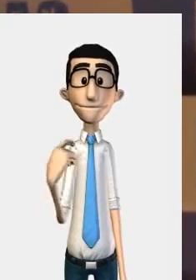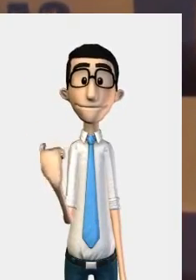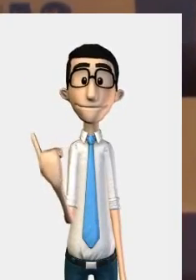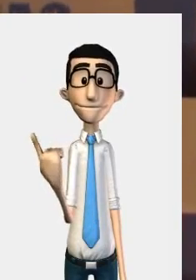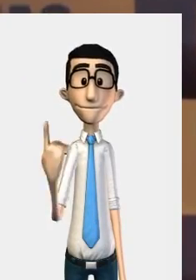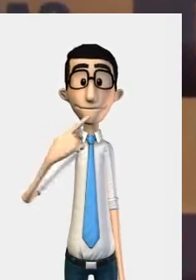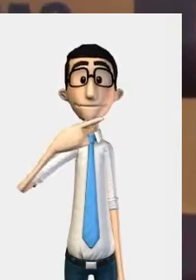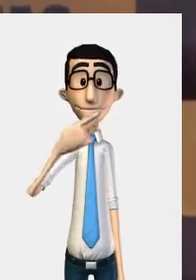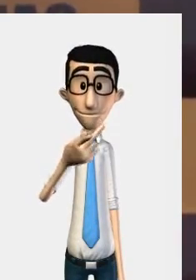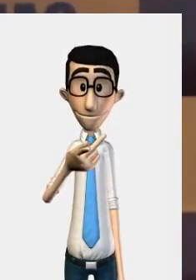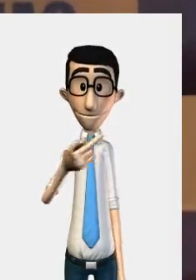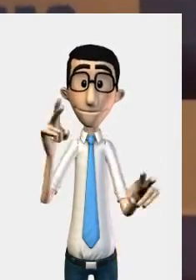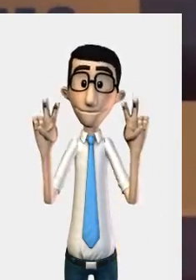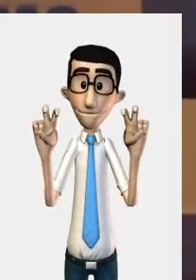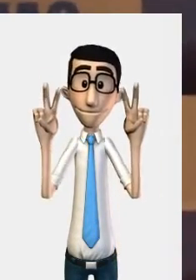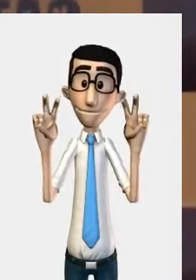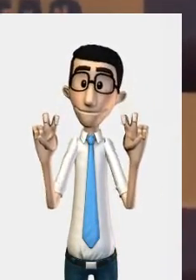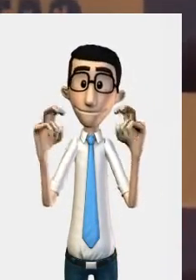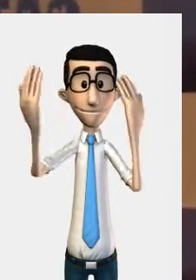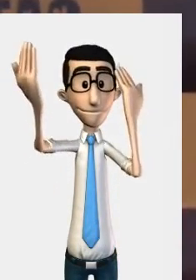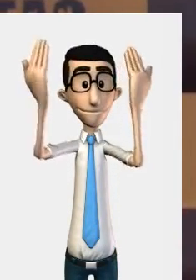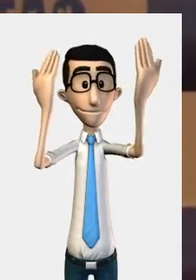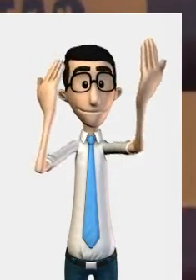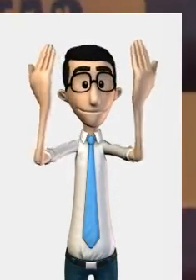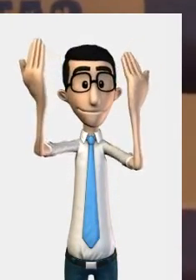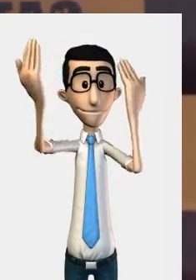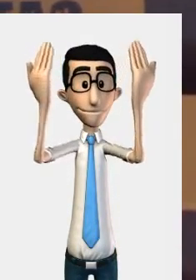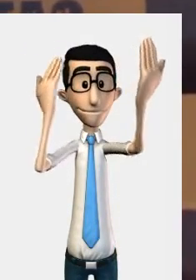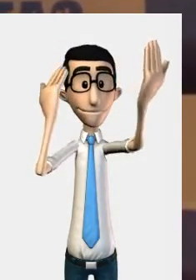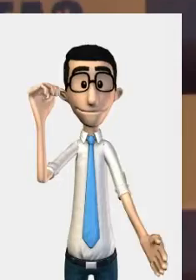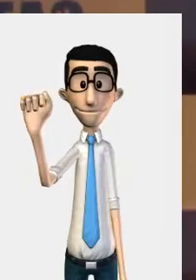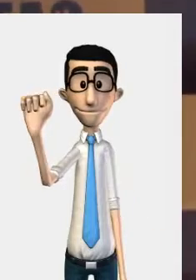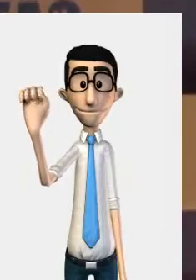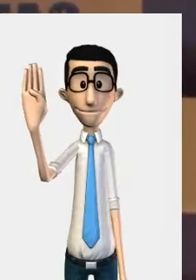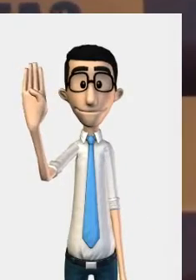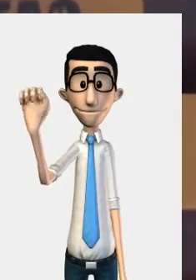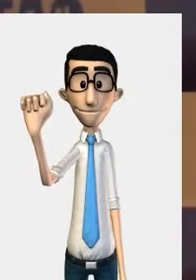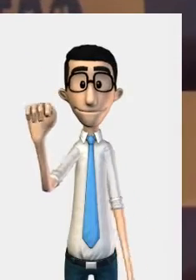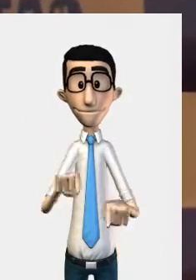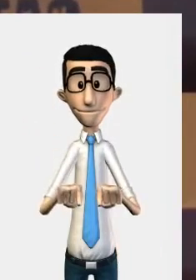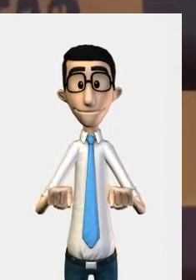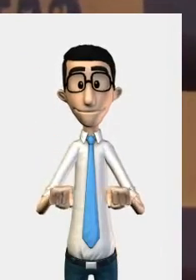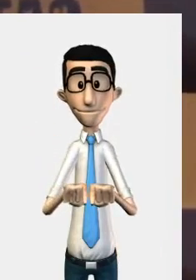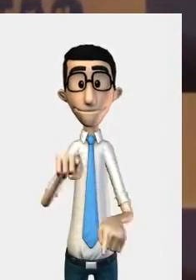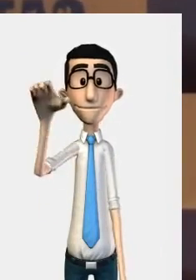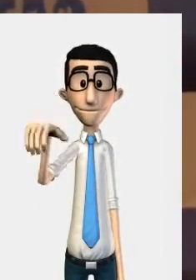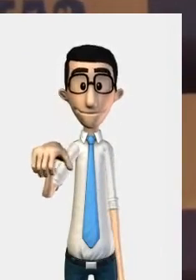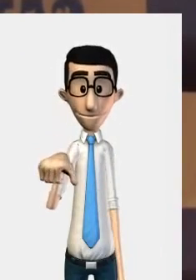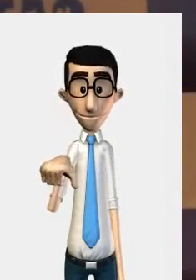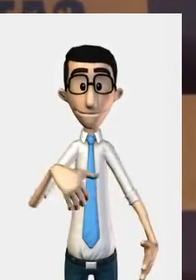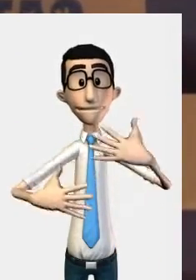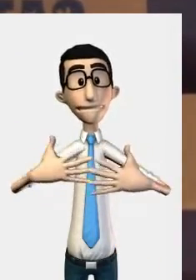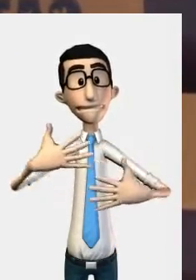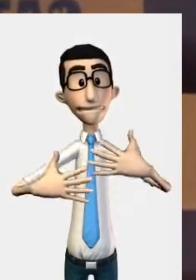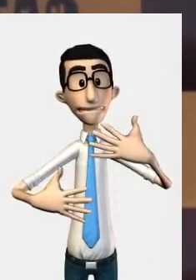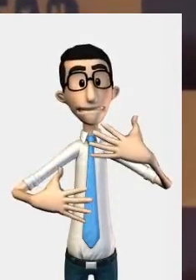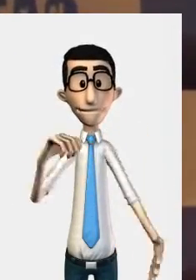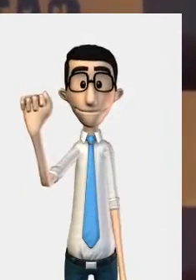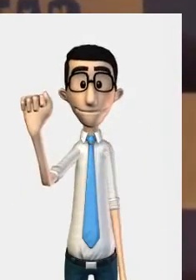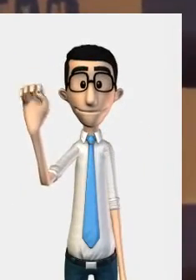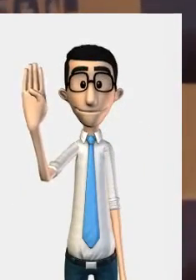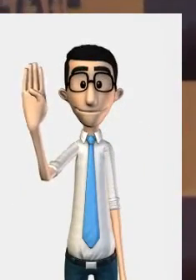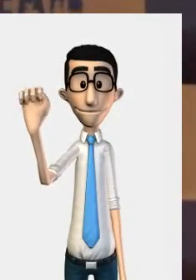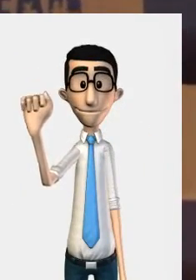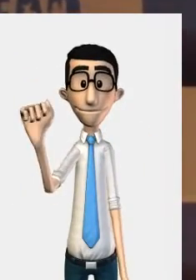ABA em inglês quer dizer Applied Behavior Analysis, de análise do comportamento aplicado, e é uma ciência que ela tem princípios, que ela tem